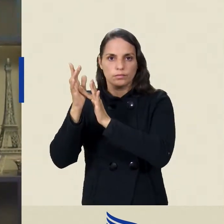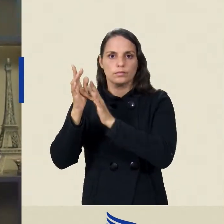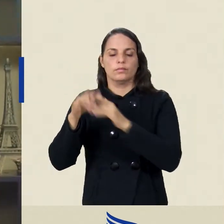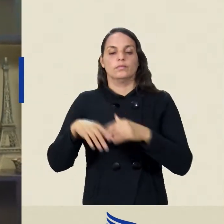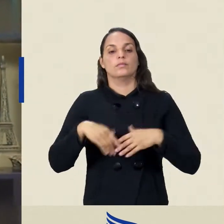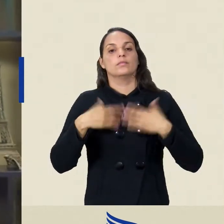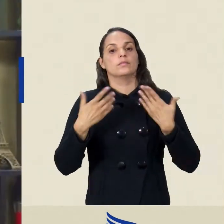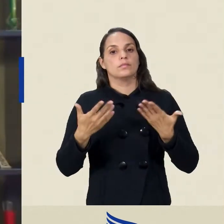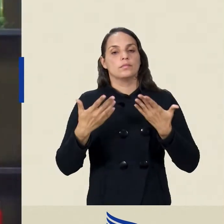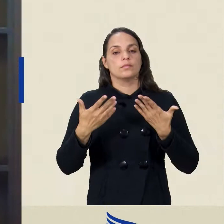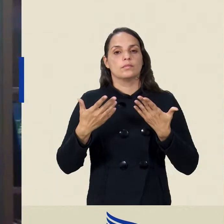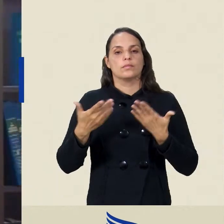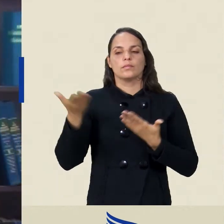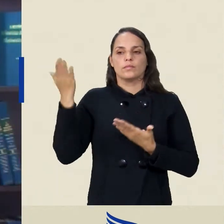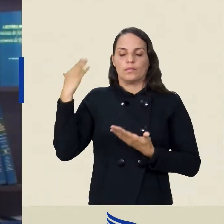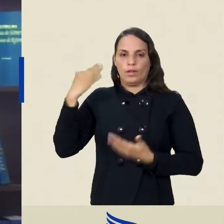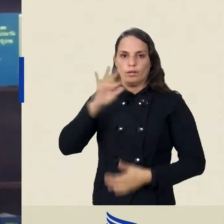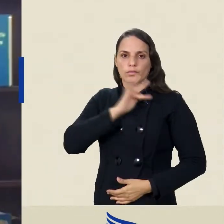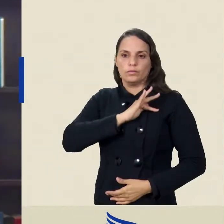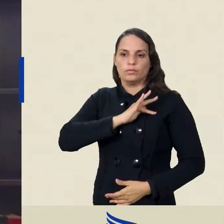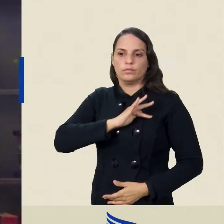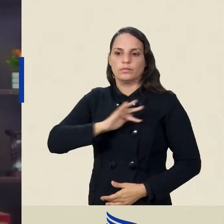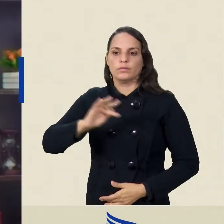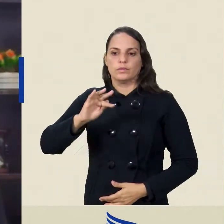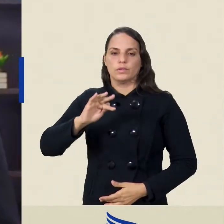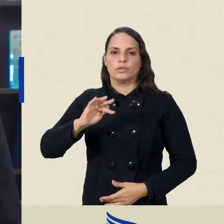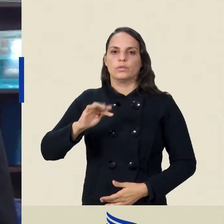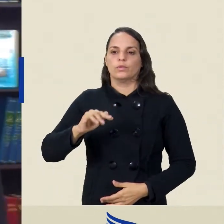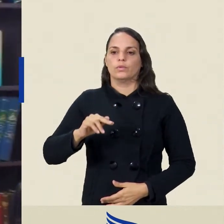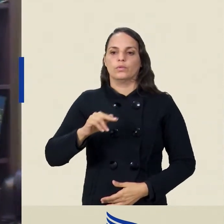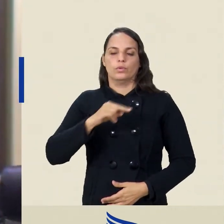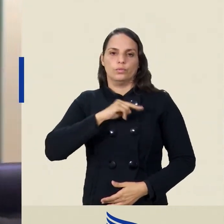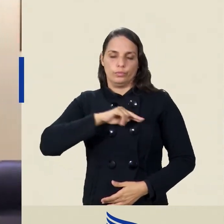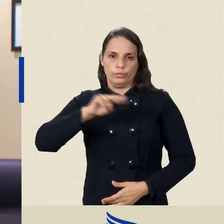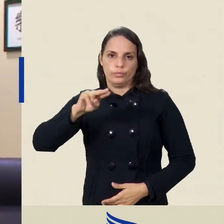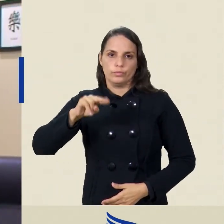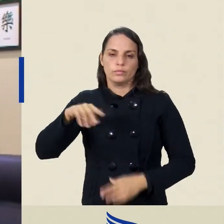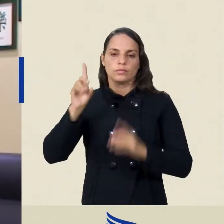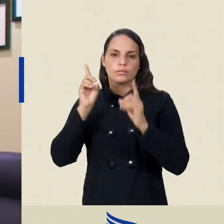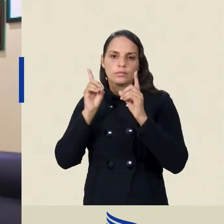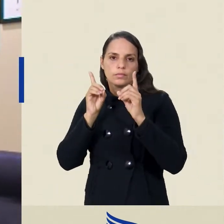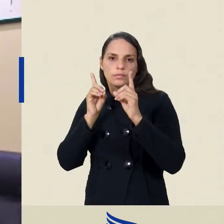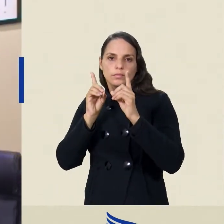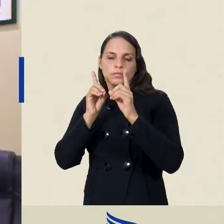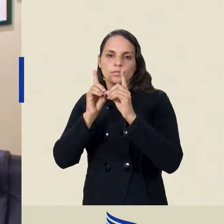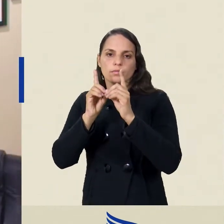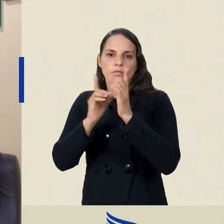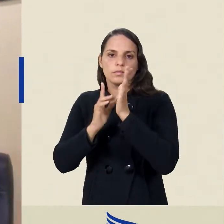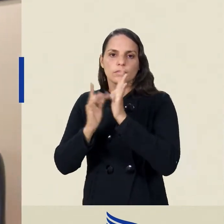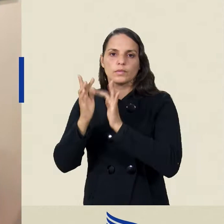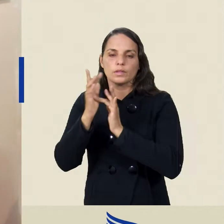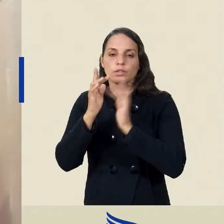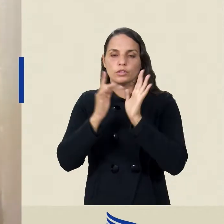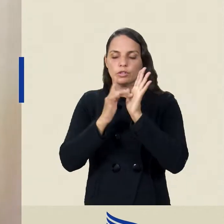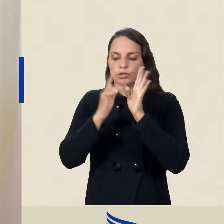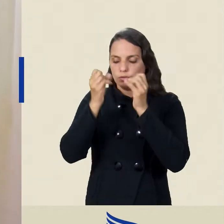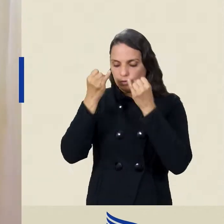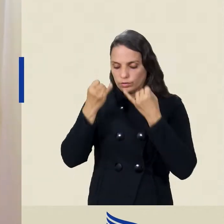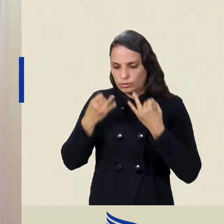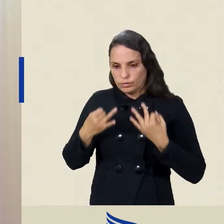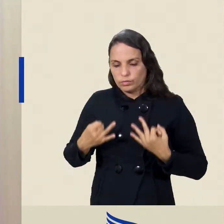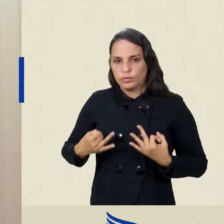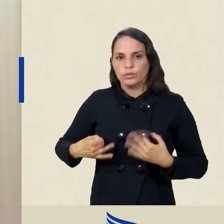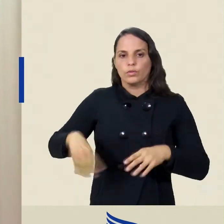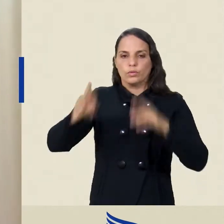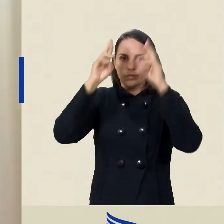vez, um fariseu por nome Nicodemos foi ao encontro de Jesus e o mestre lhe falou sobre o reino de